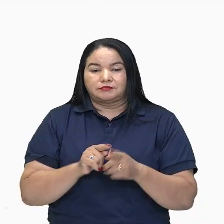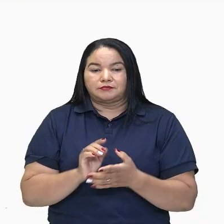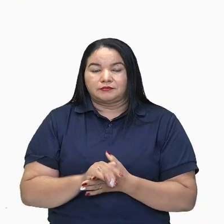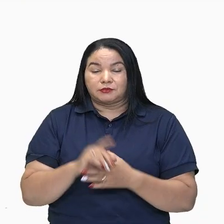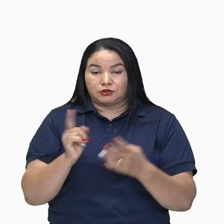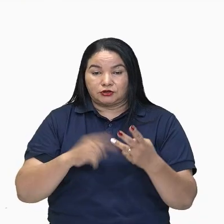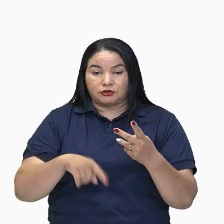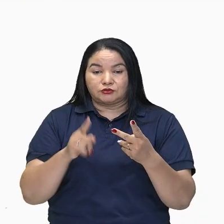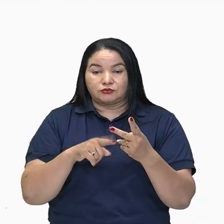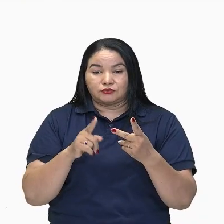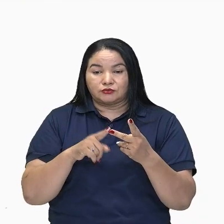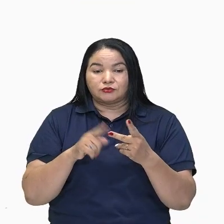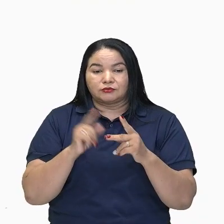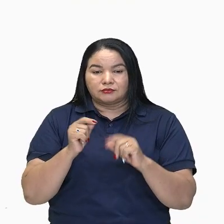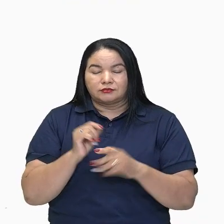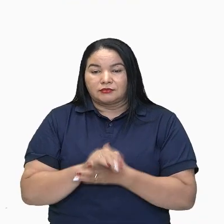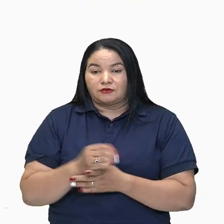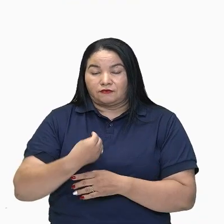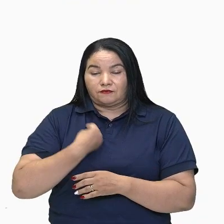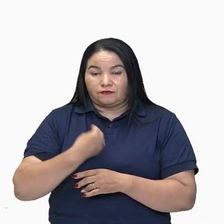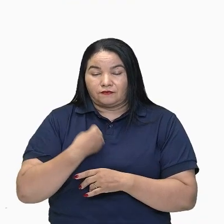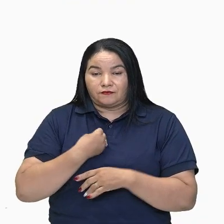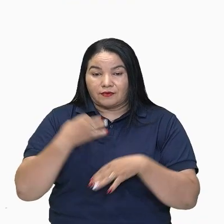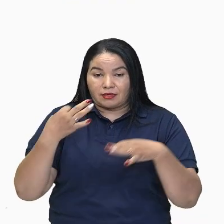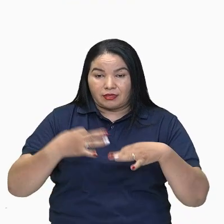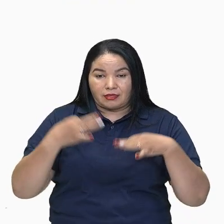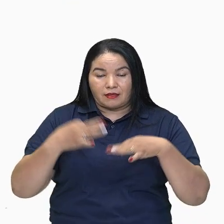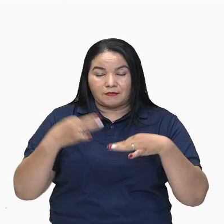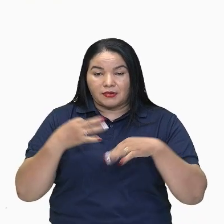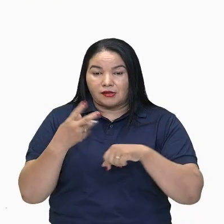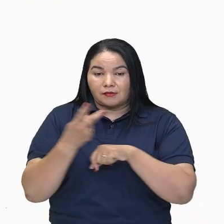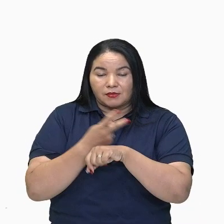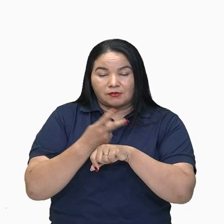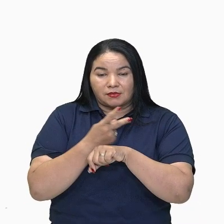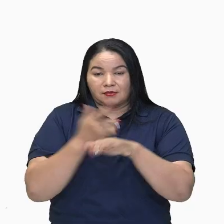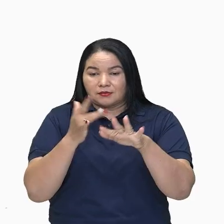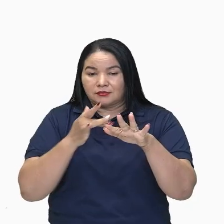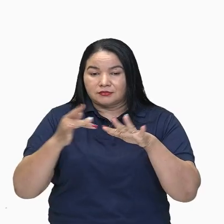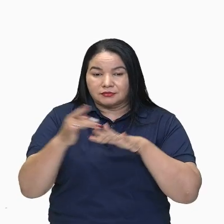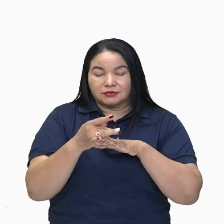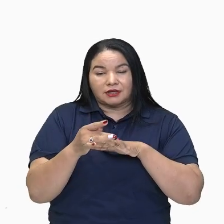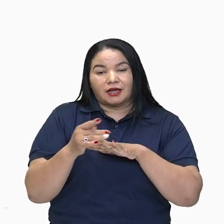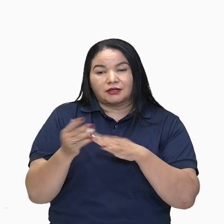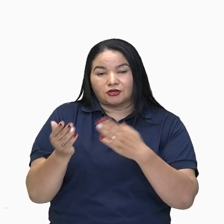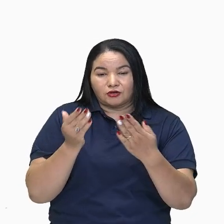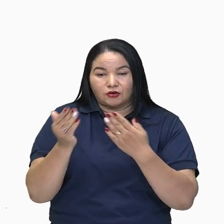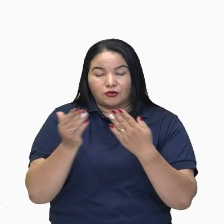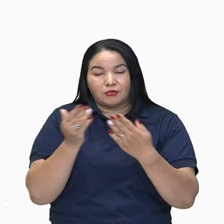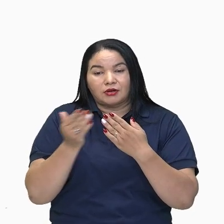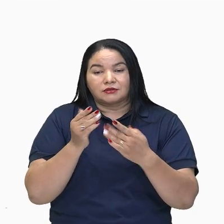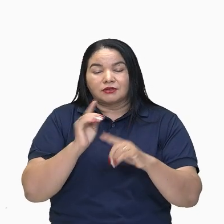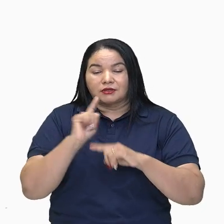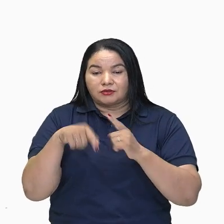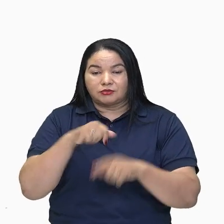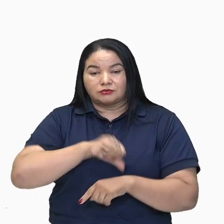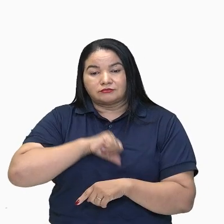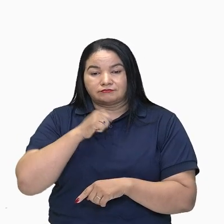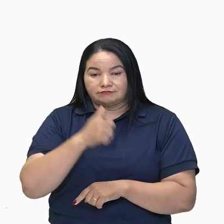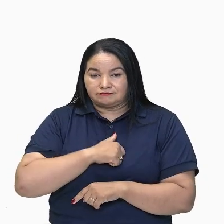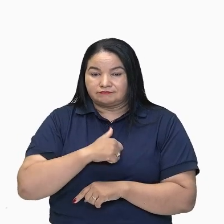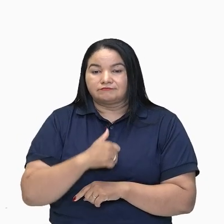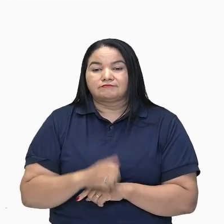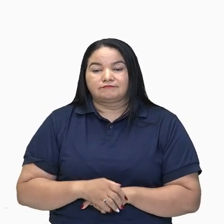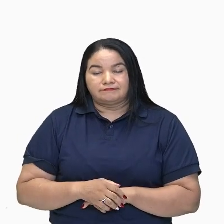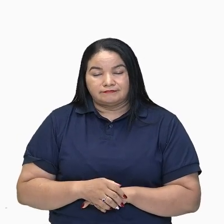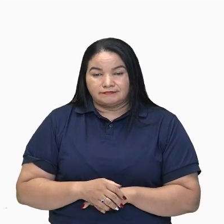vida perfeita nas redes gera comparações irreais e baixa autoestima. Então, observe que